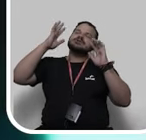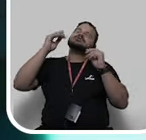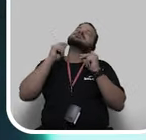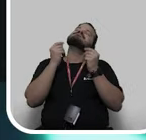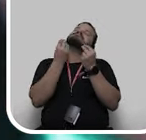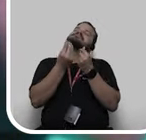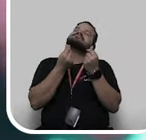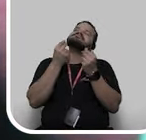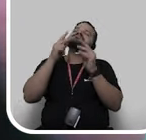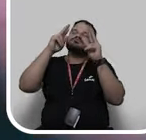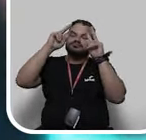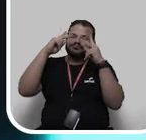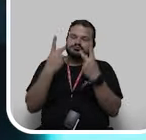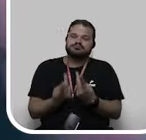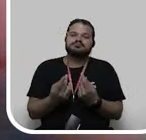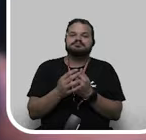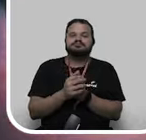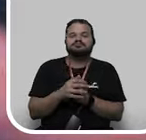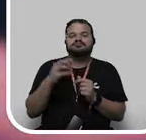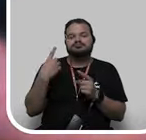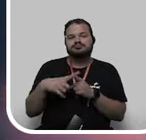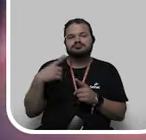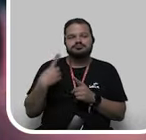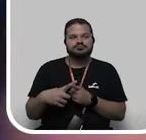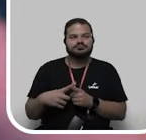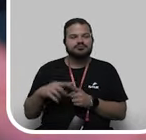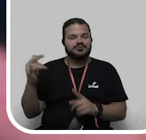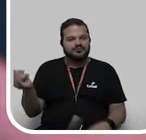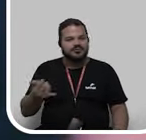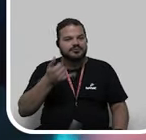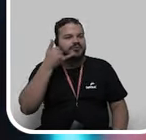forma humanizada, porque ele vai ligar